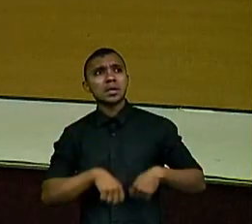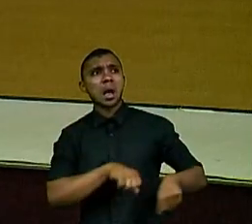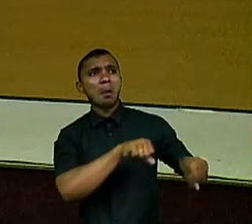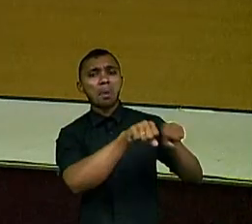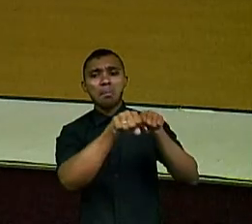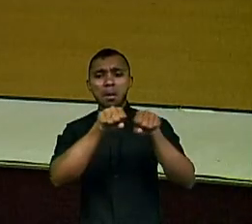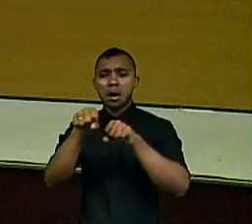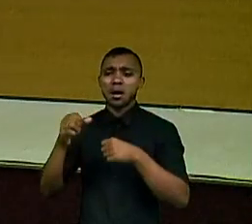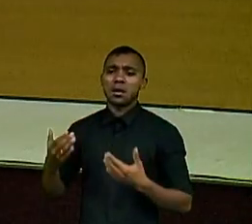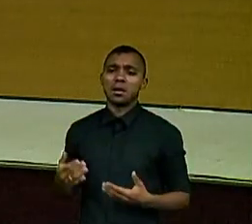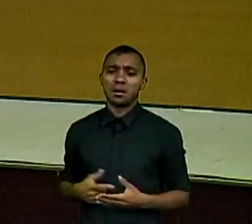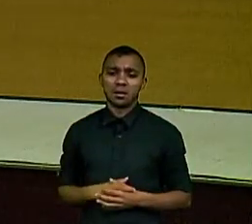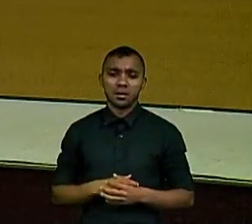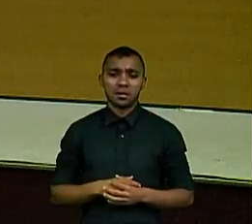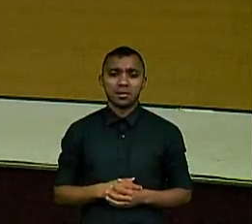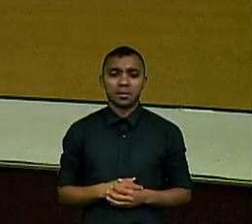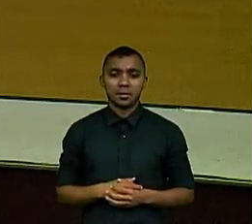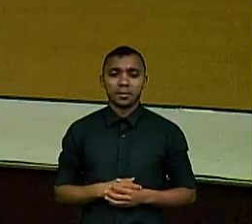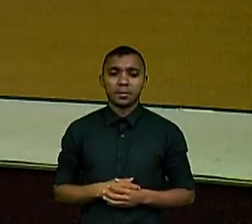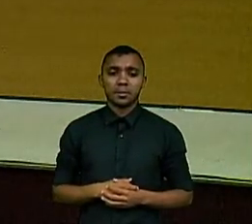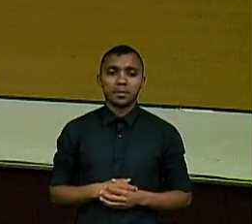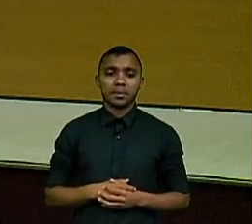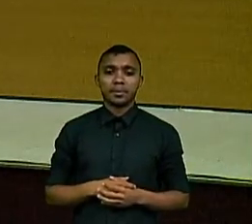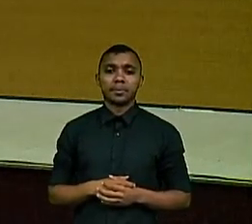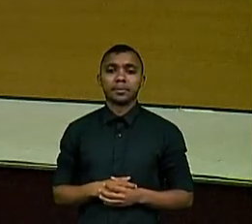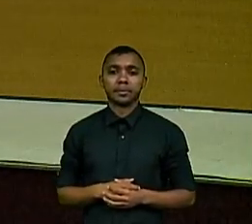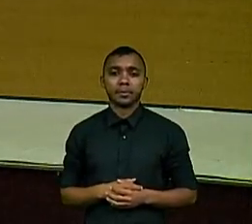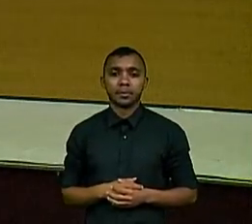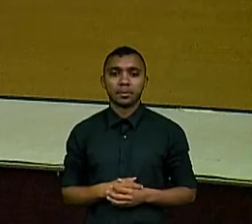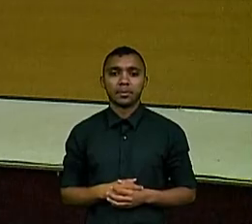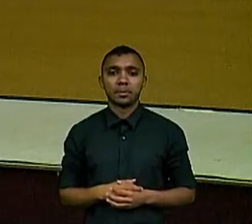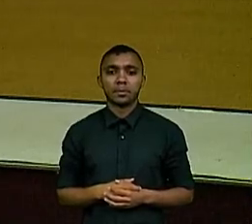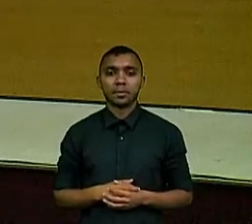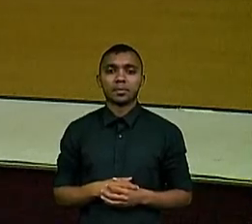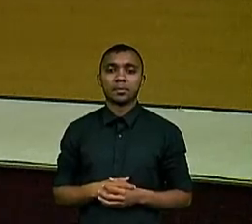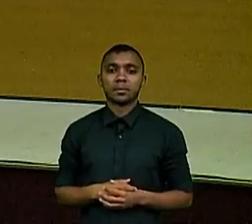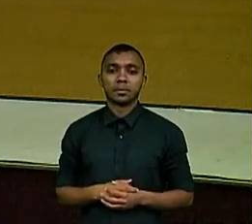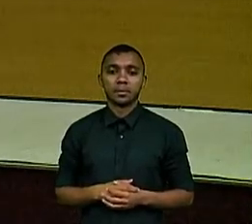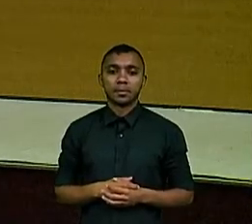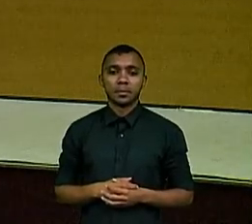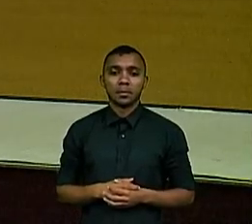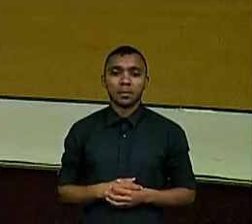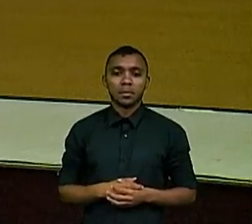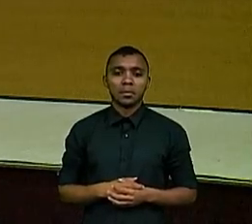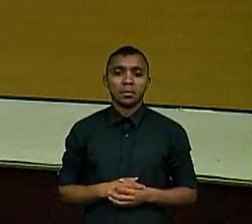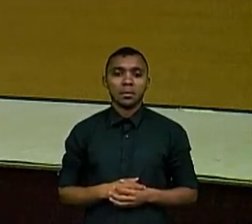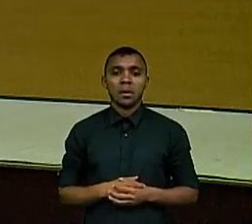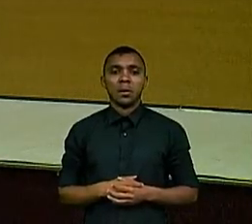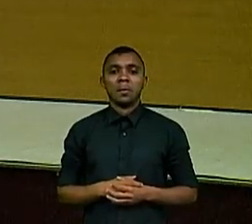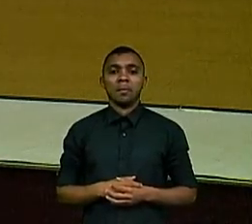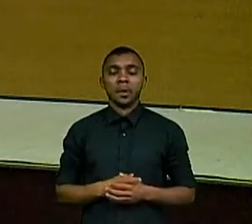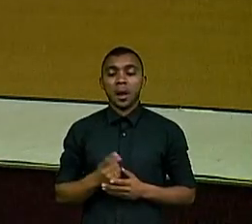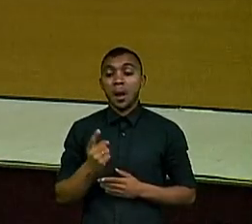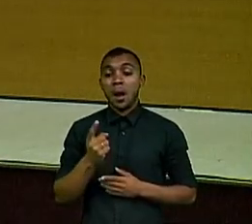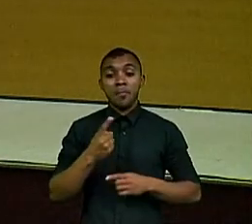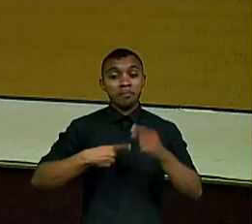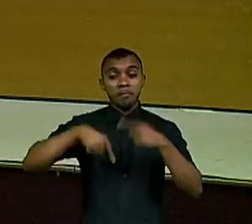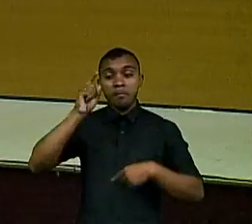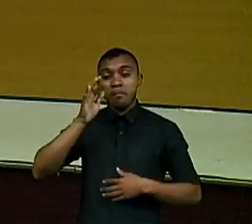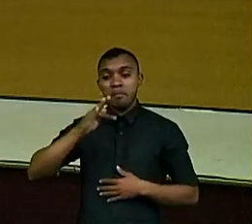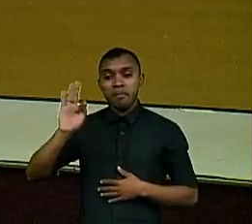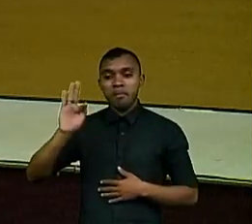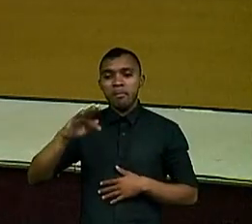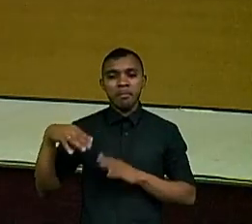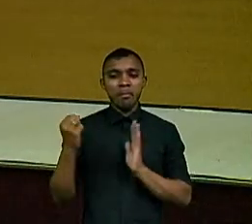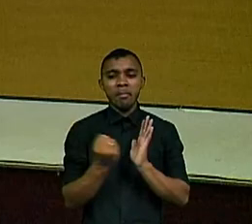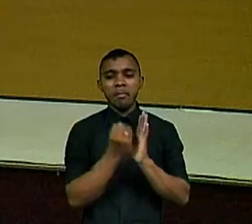pensa diferente da gente né então turma a Revolução Francesa vai ser uma principalmente puxando para